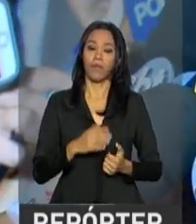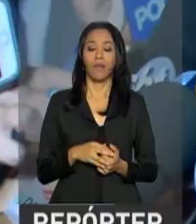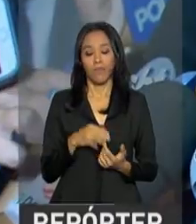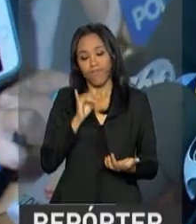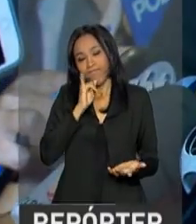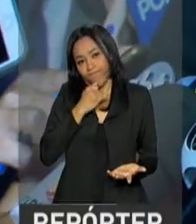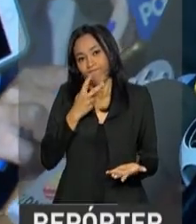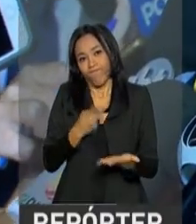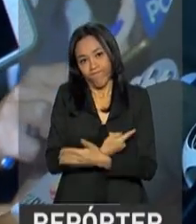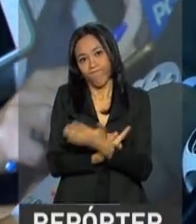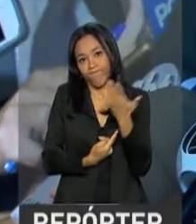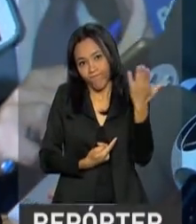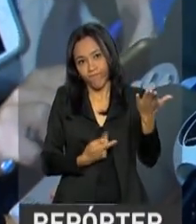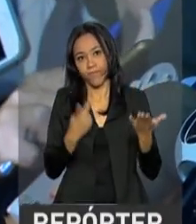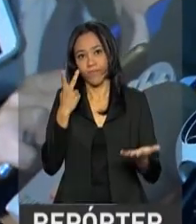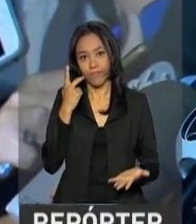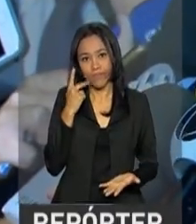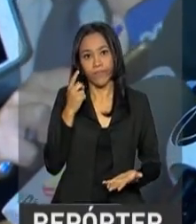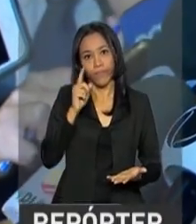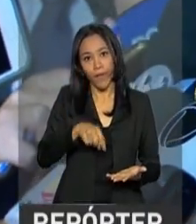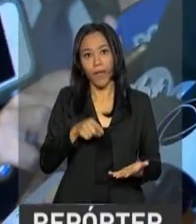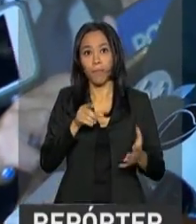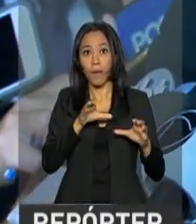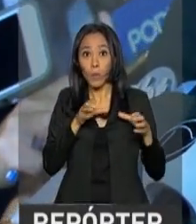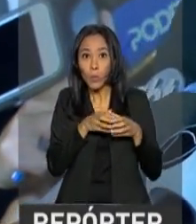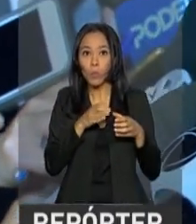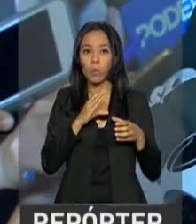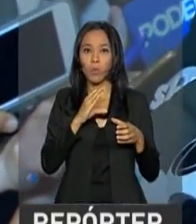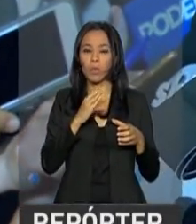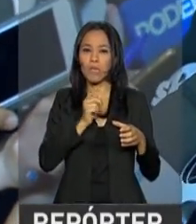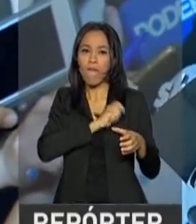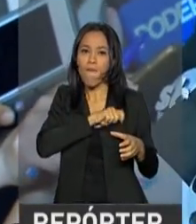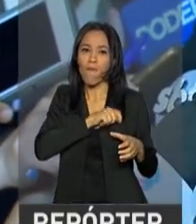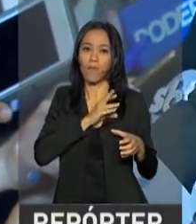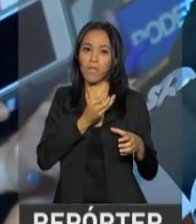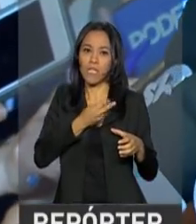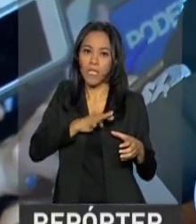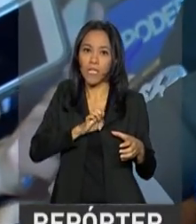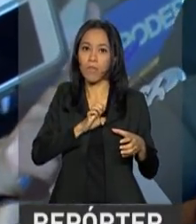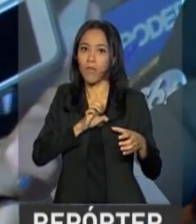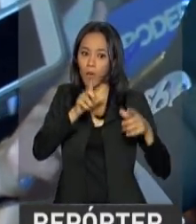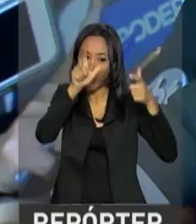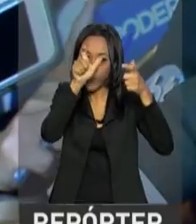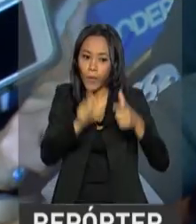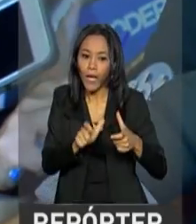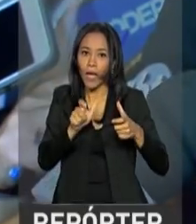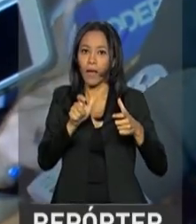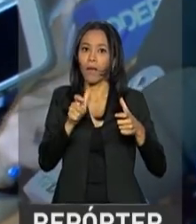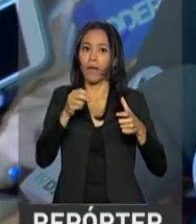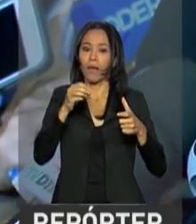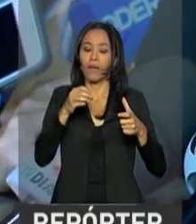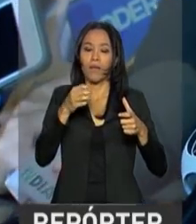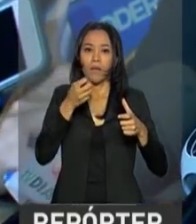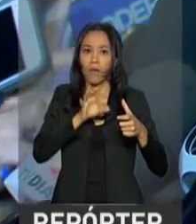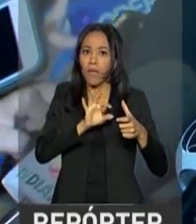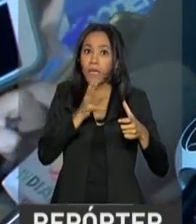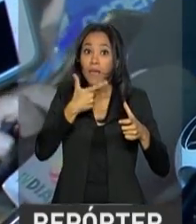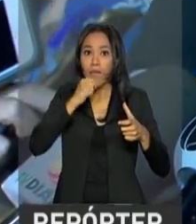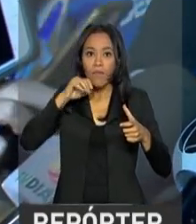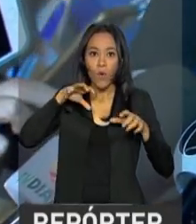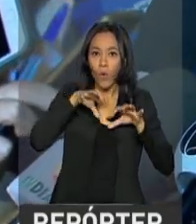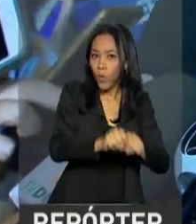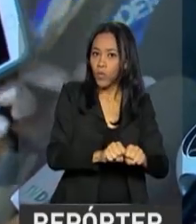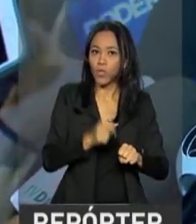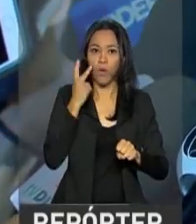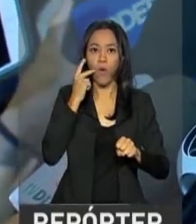lamentavelmente o ceará é para o crime organizado o centro geográfico para o crime organizado quem conquistar o ceará